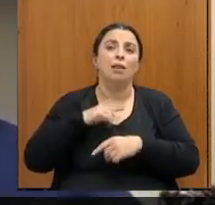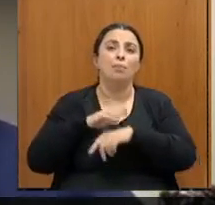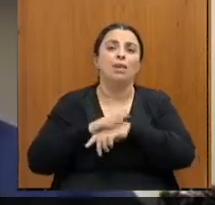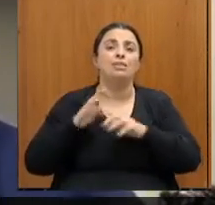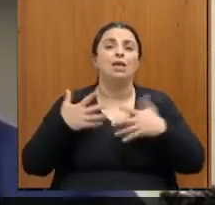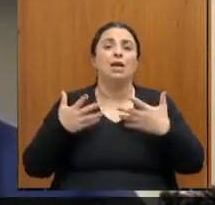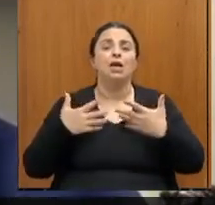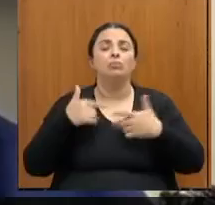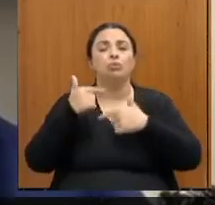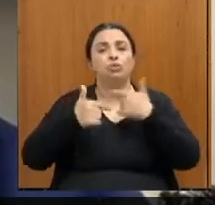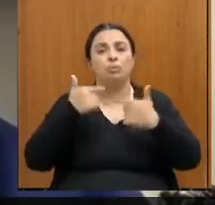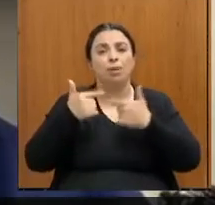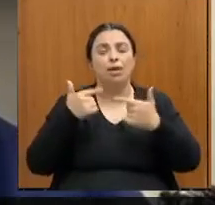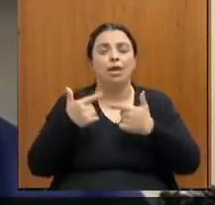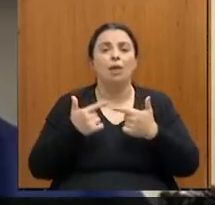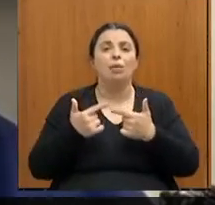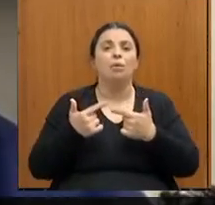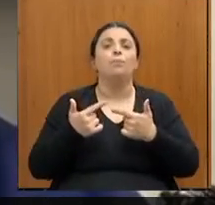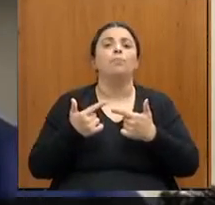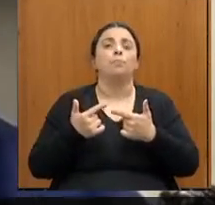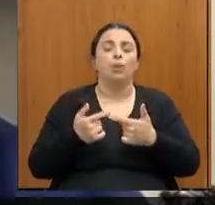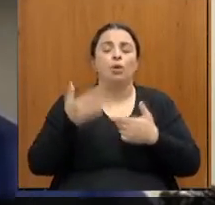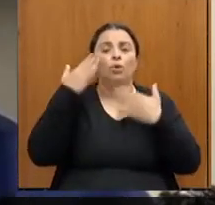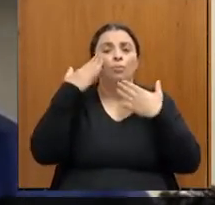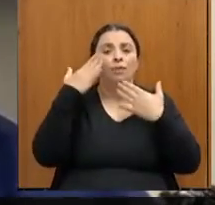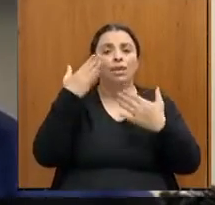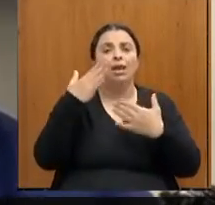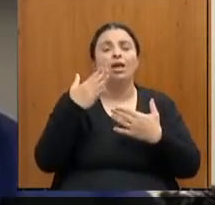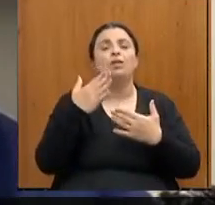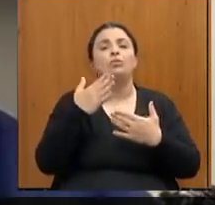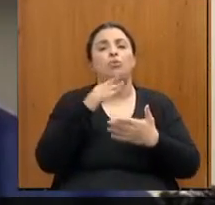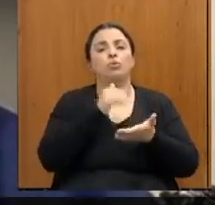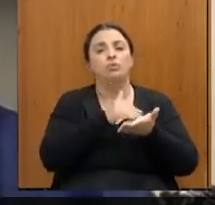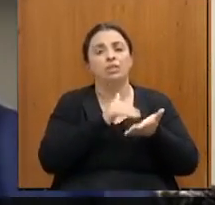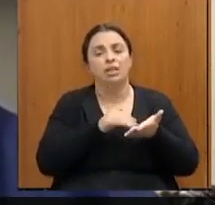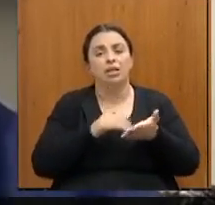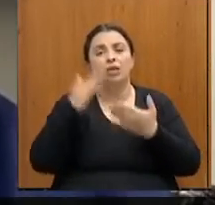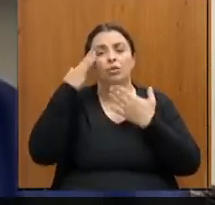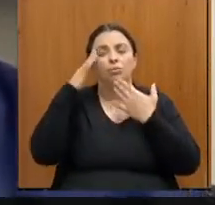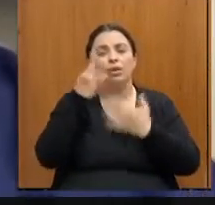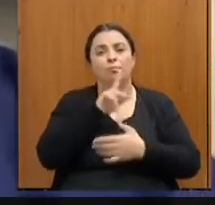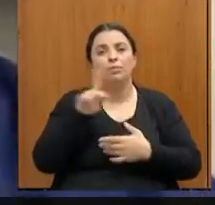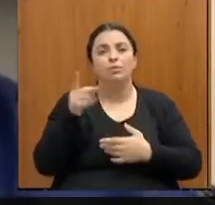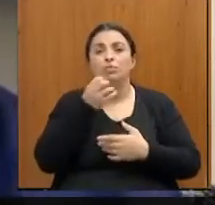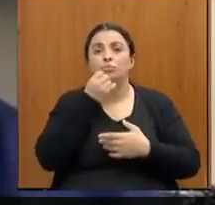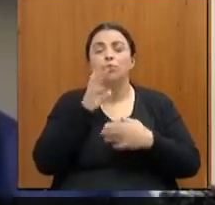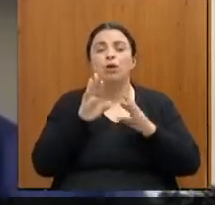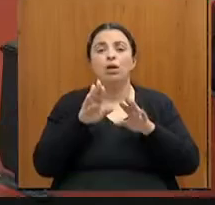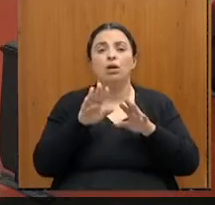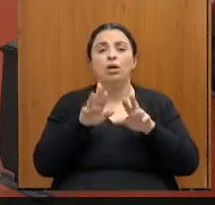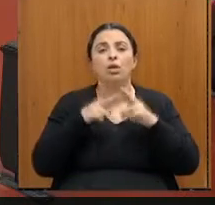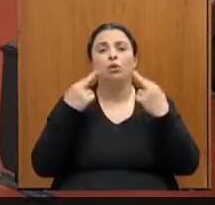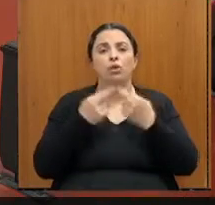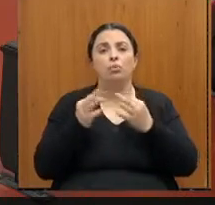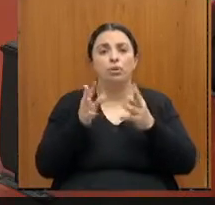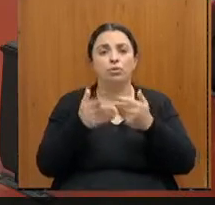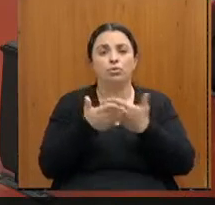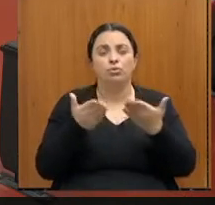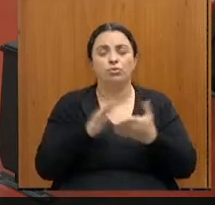nossa gente muito obrigado e ao Senado para saga do obrigado por esse desde que uma boa reunião para tu